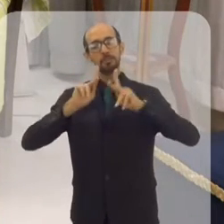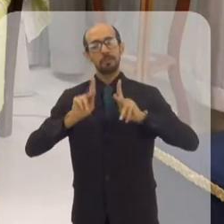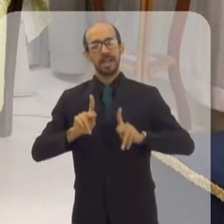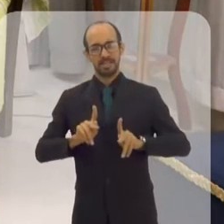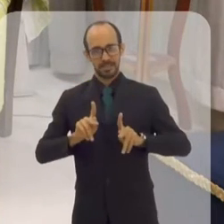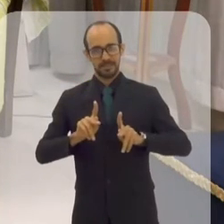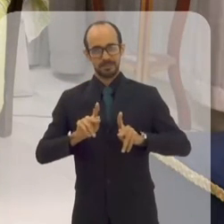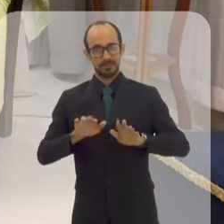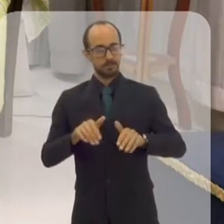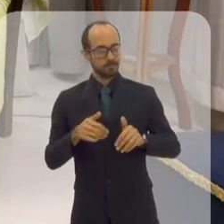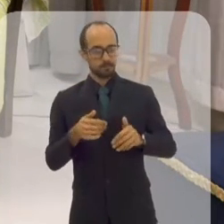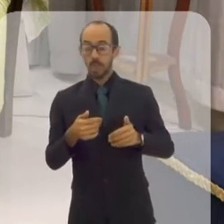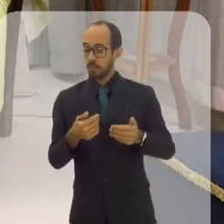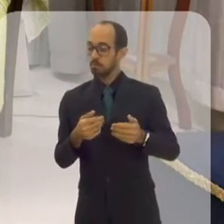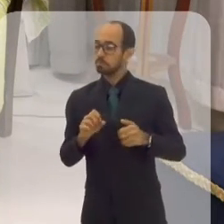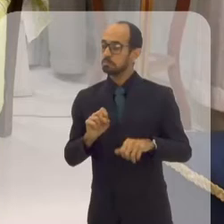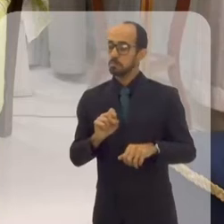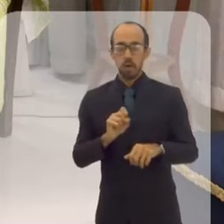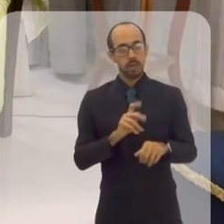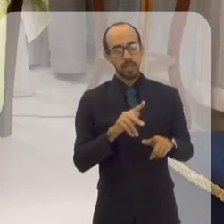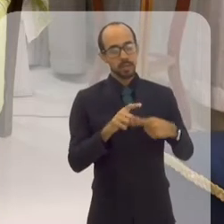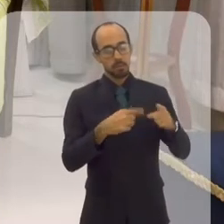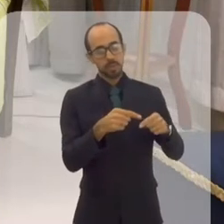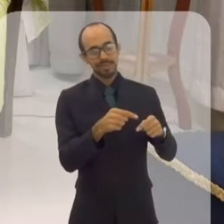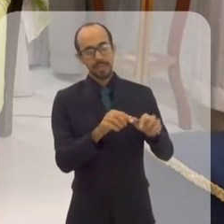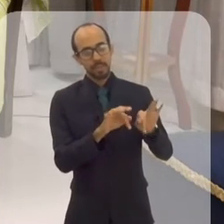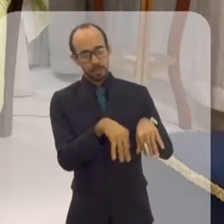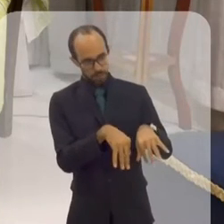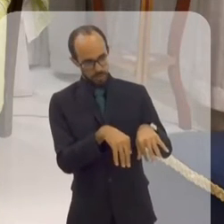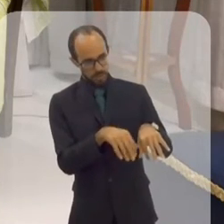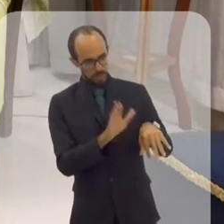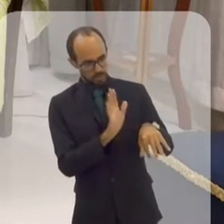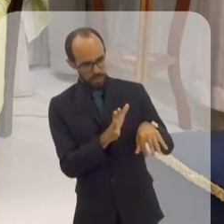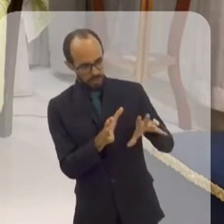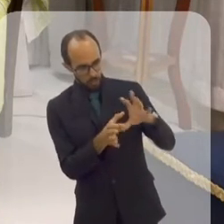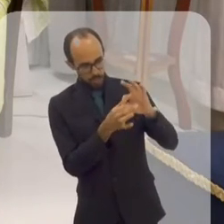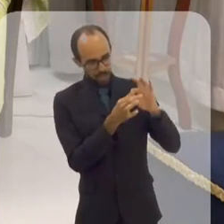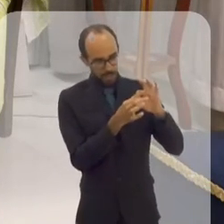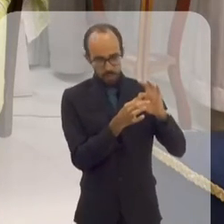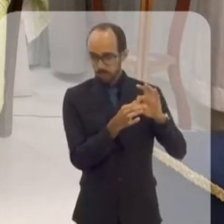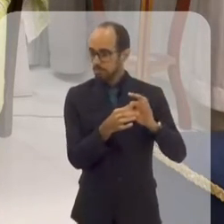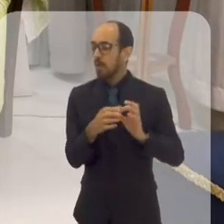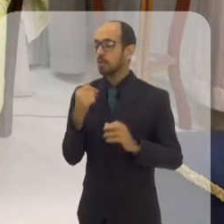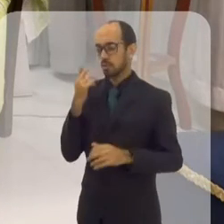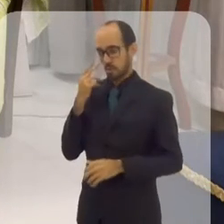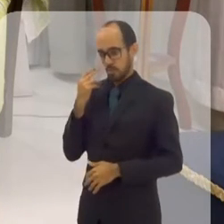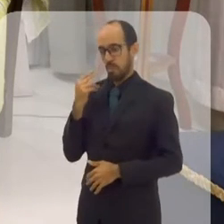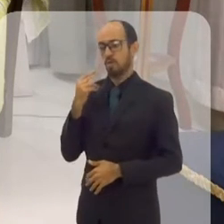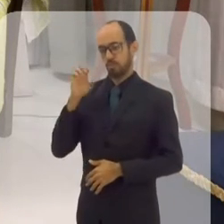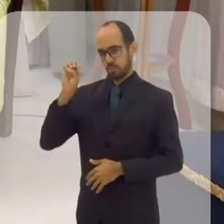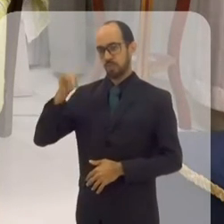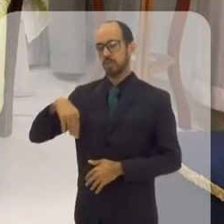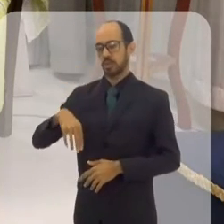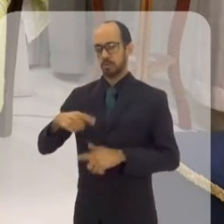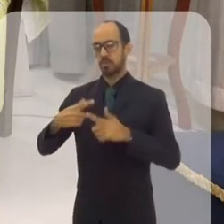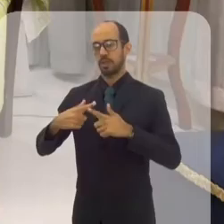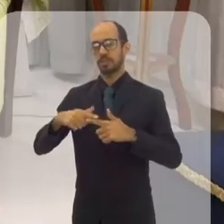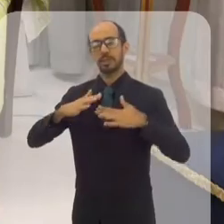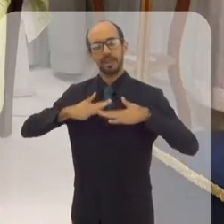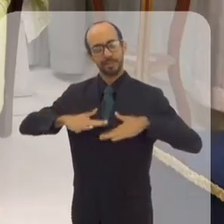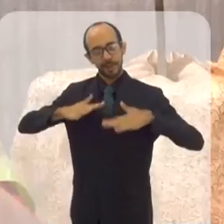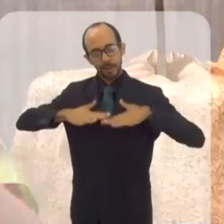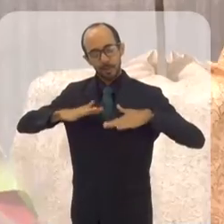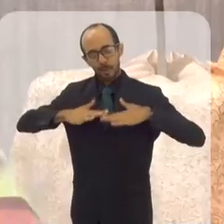mesma sempre perto termina-se o yoga se você já está conectado a normalmente se você tá mais